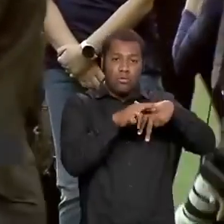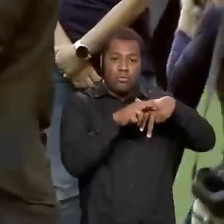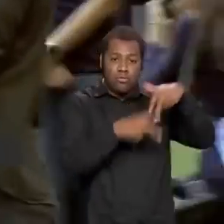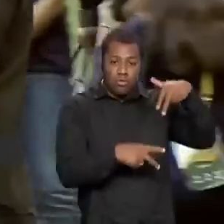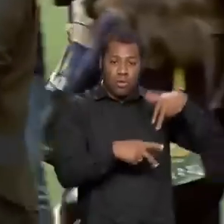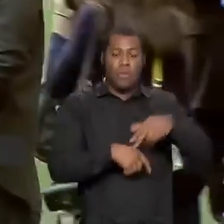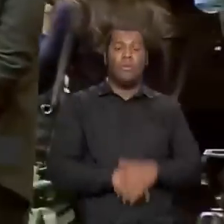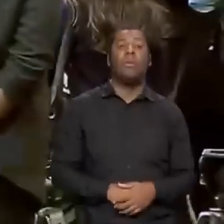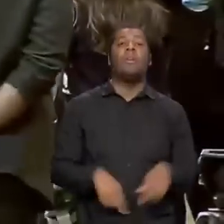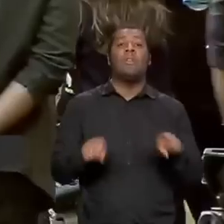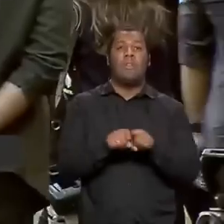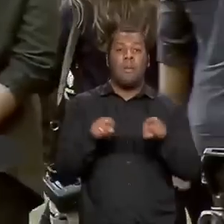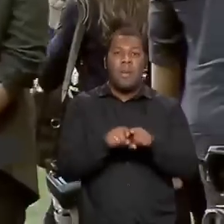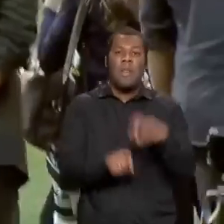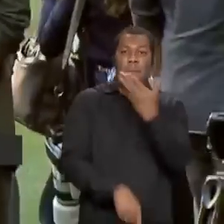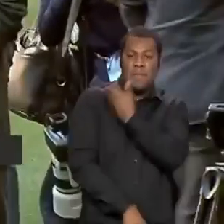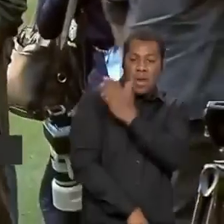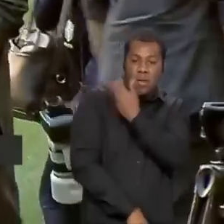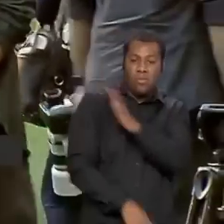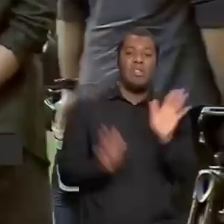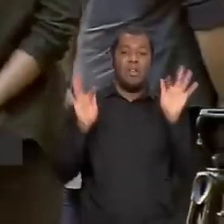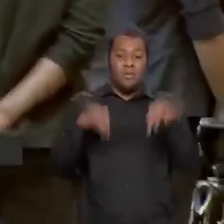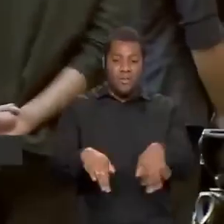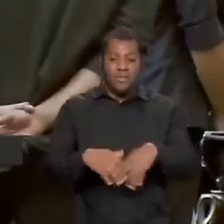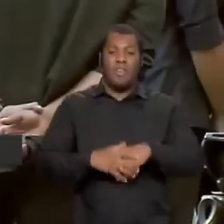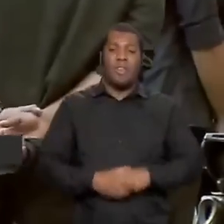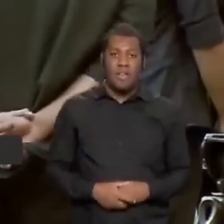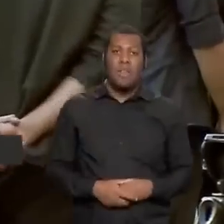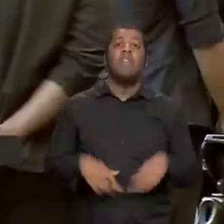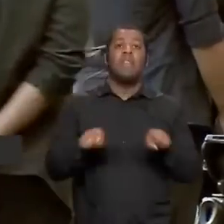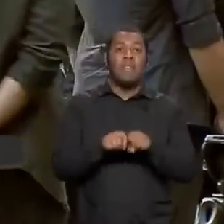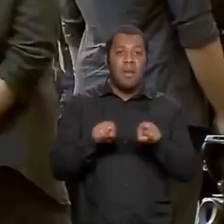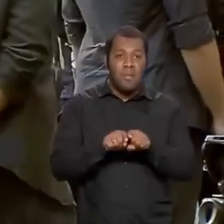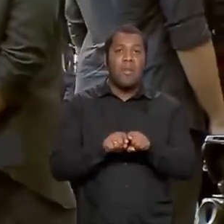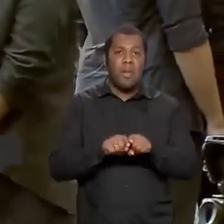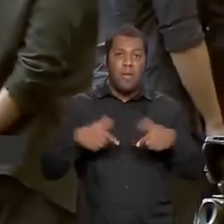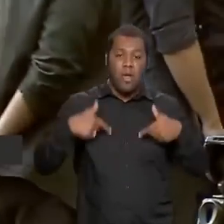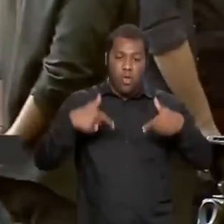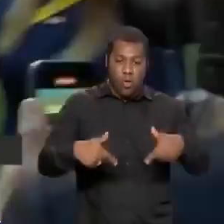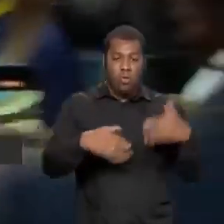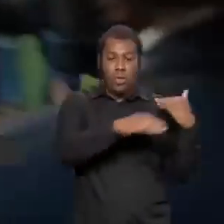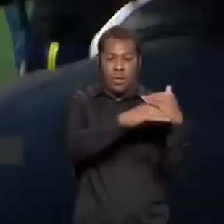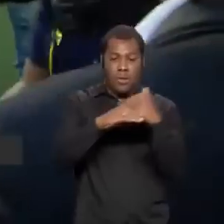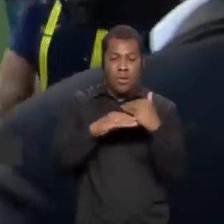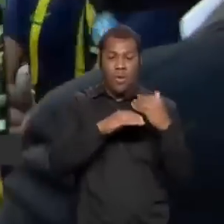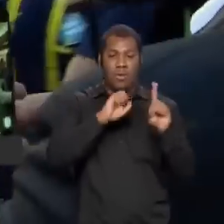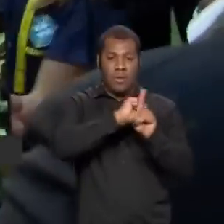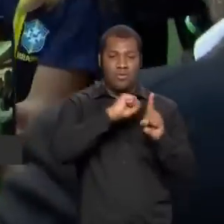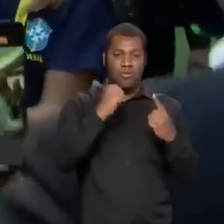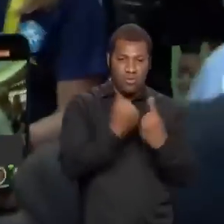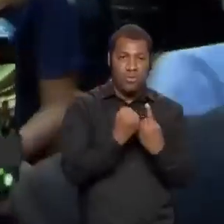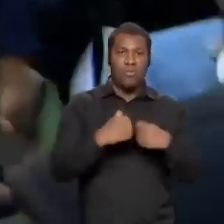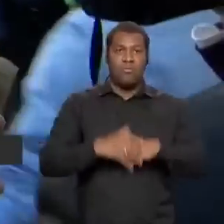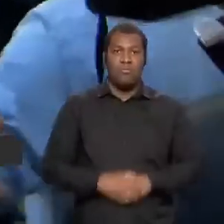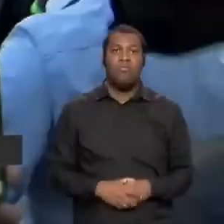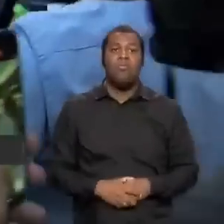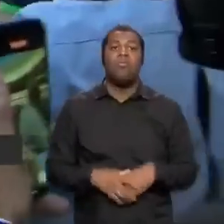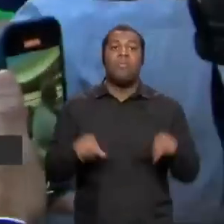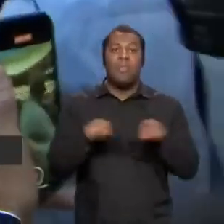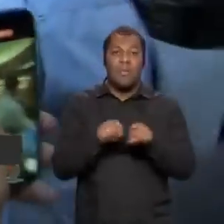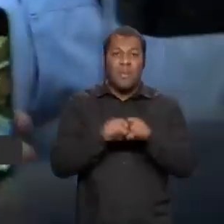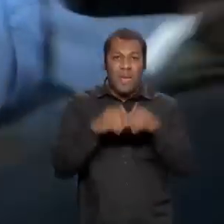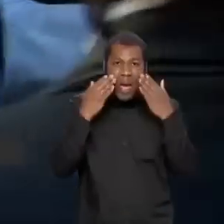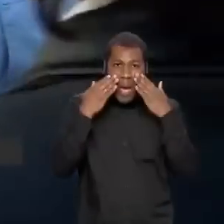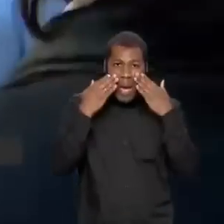o combate ao racismo e a redução das desigualdades sociais. Também apresenta